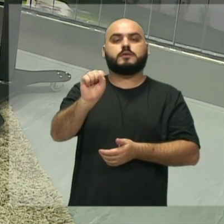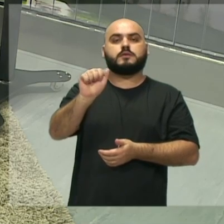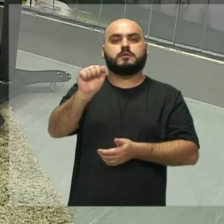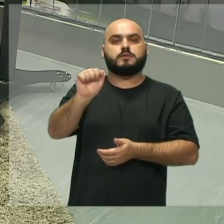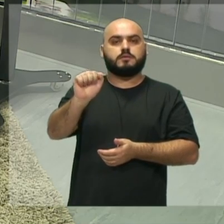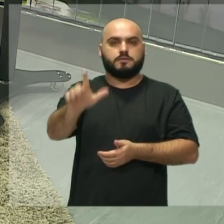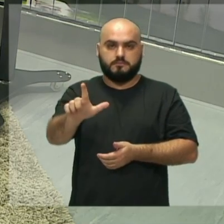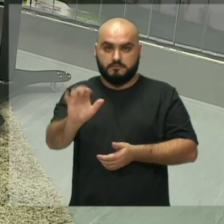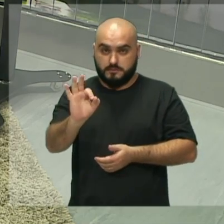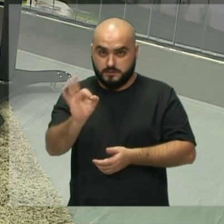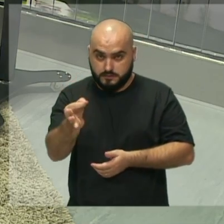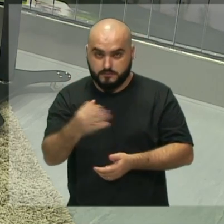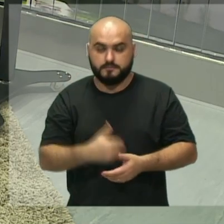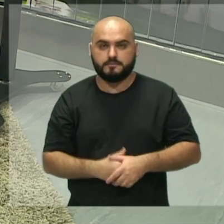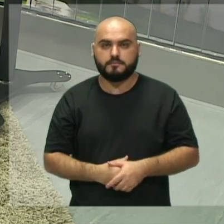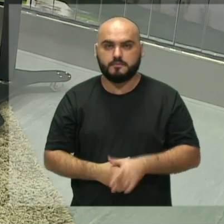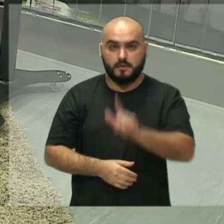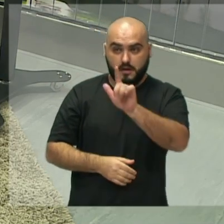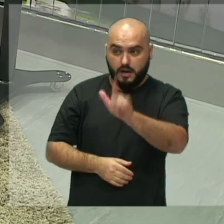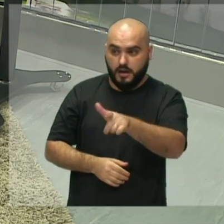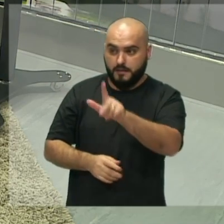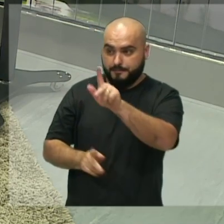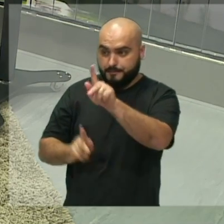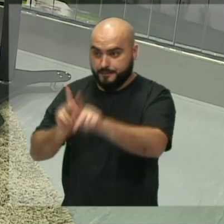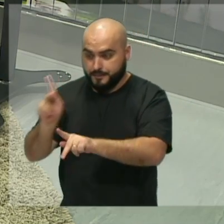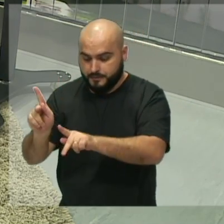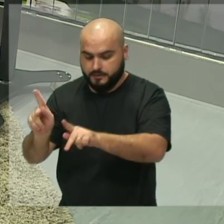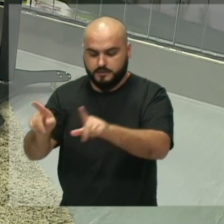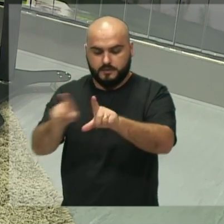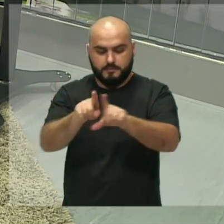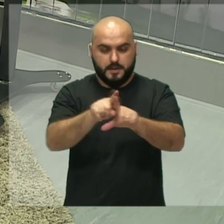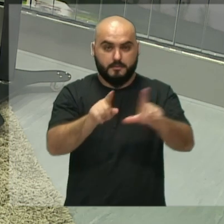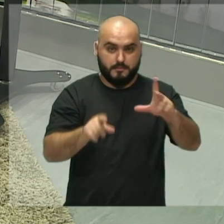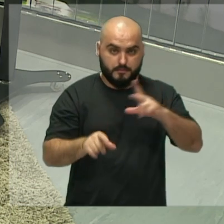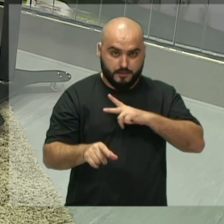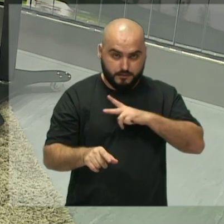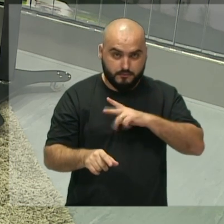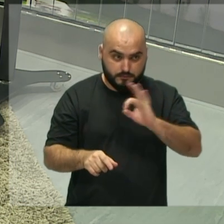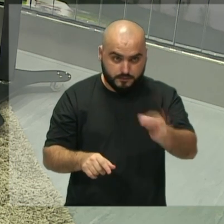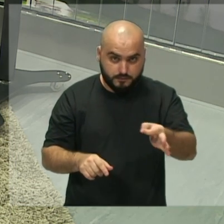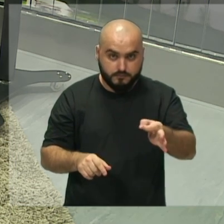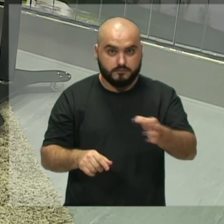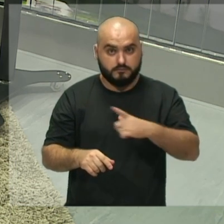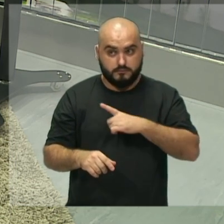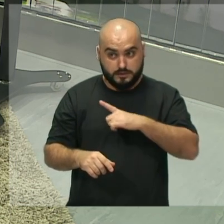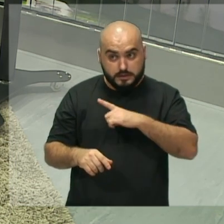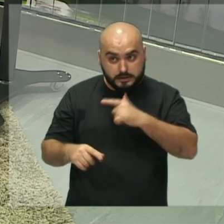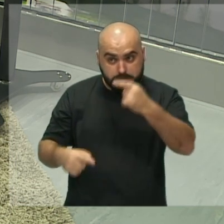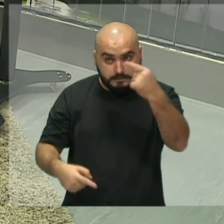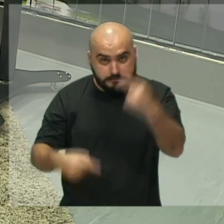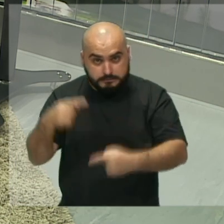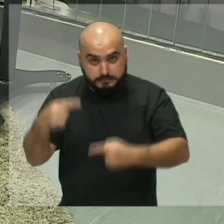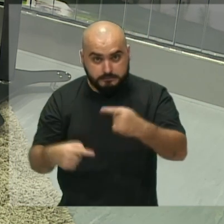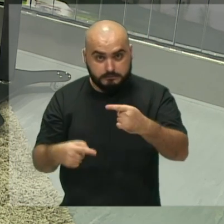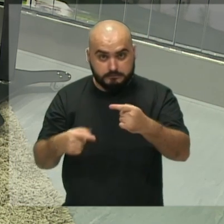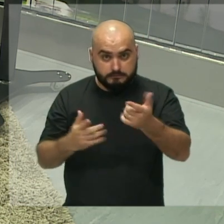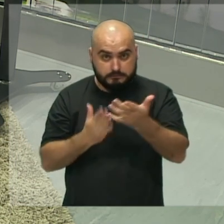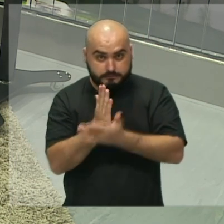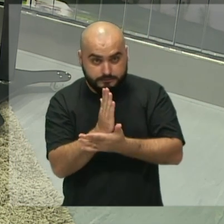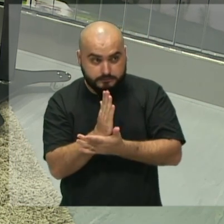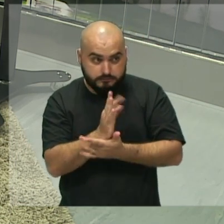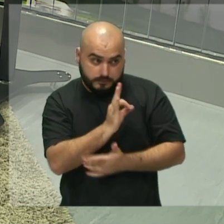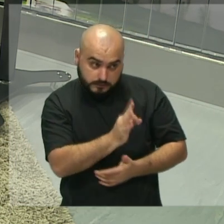seria tanto em estabelecimentos públicos e privados. Há desafios para o trâmite dessa lei e para aprovação, não há,